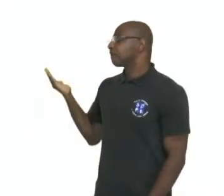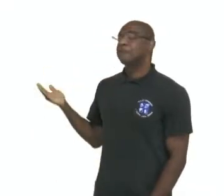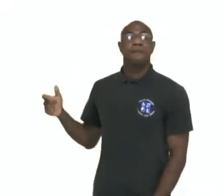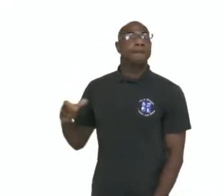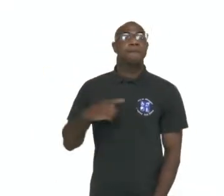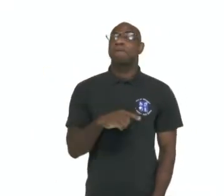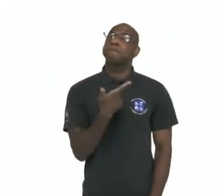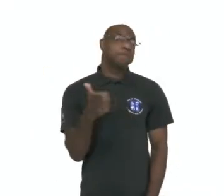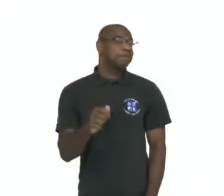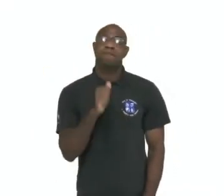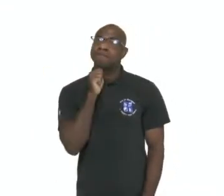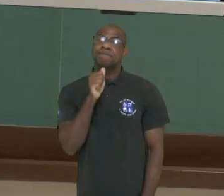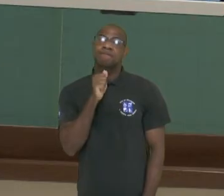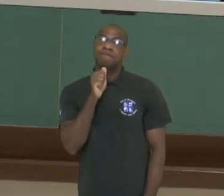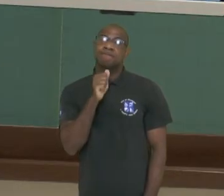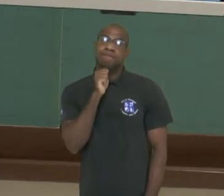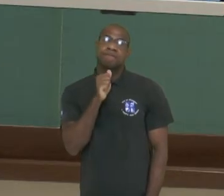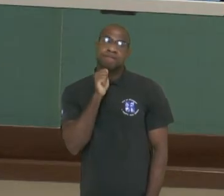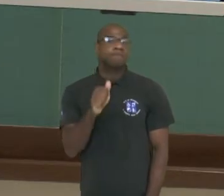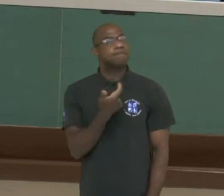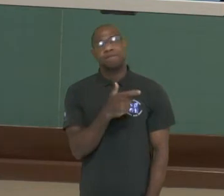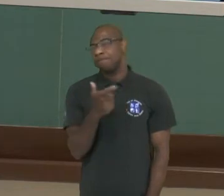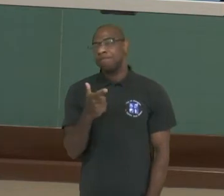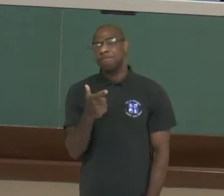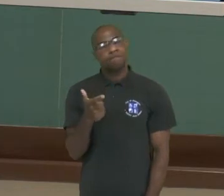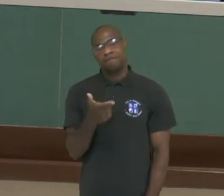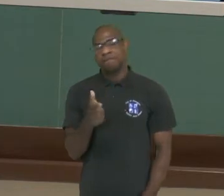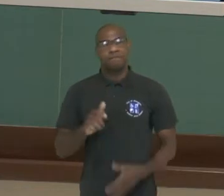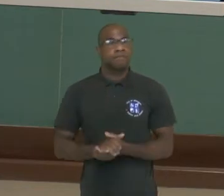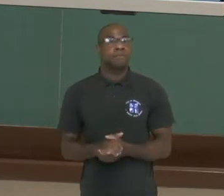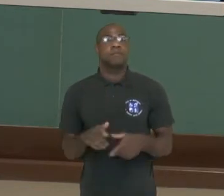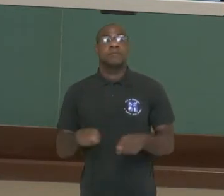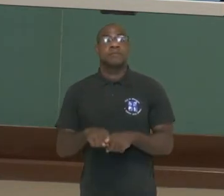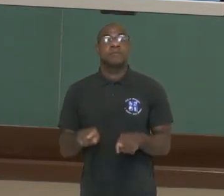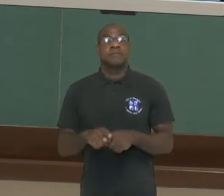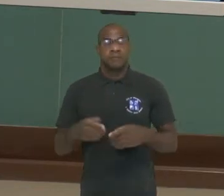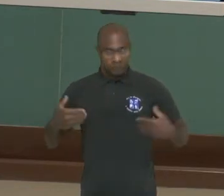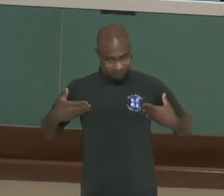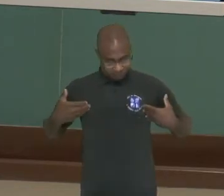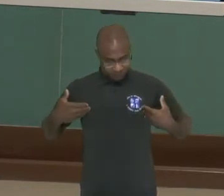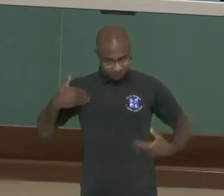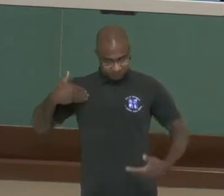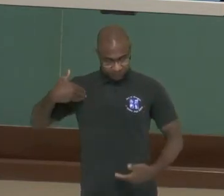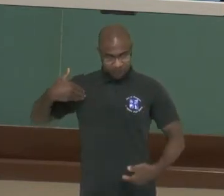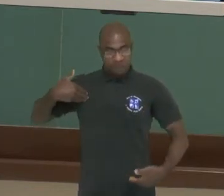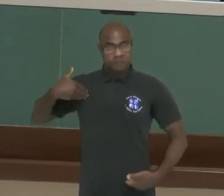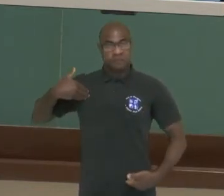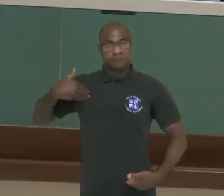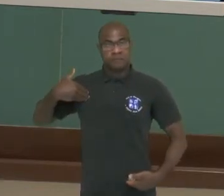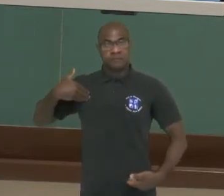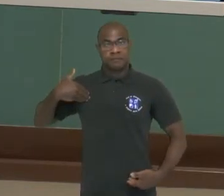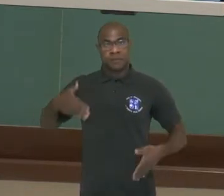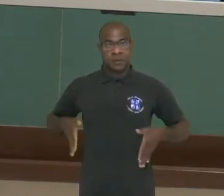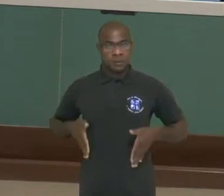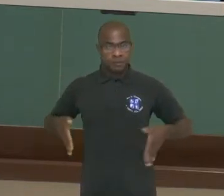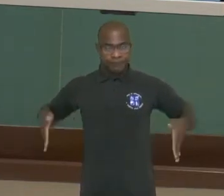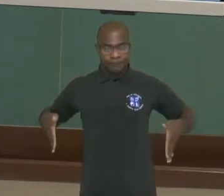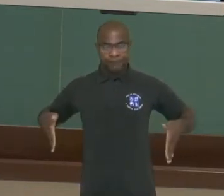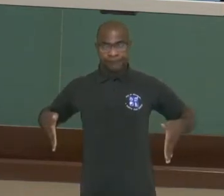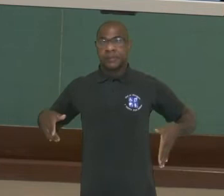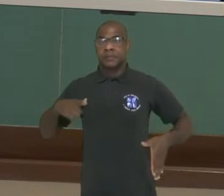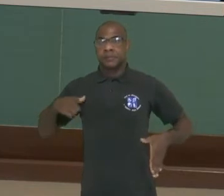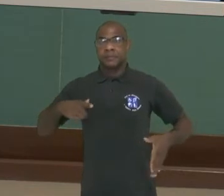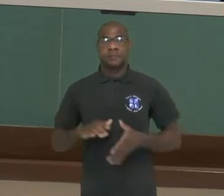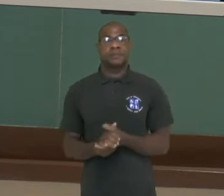ciclos menstruais, ok? E o tórax também, por sua vez, tem um tamanho, né, alargado aí, por exemplo.